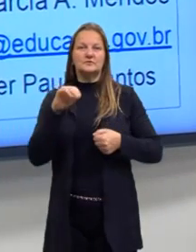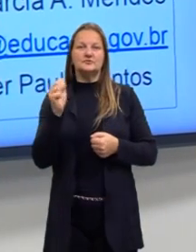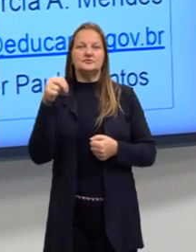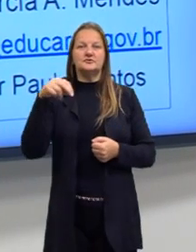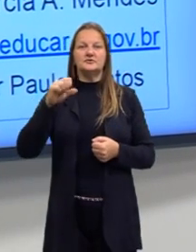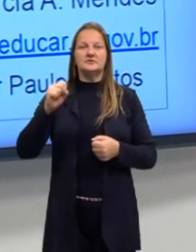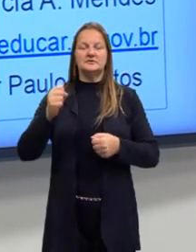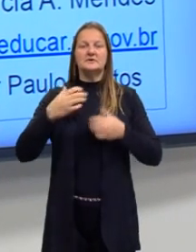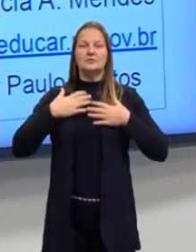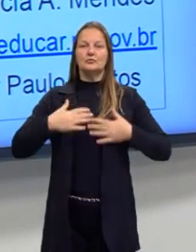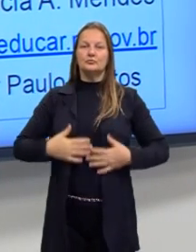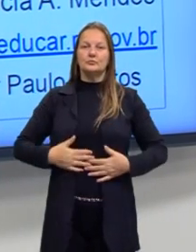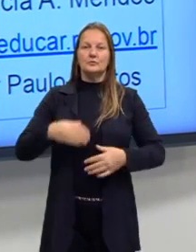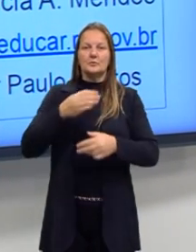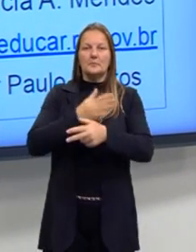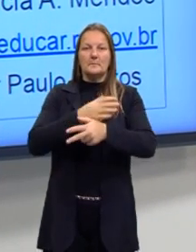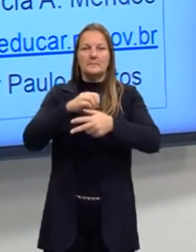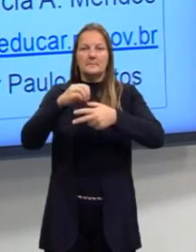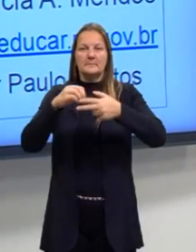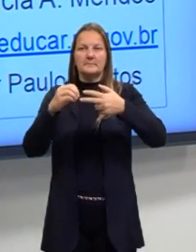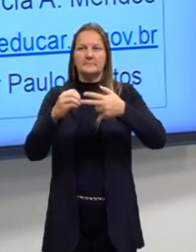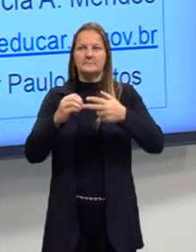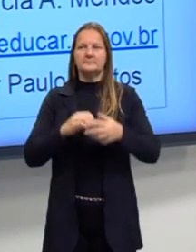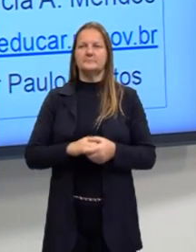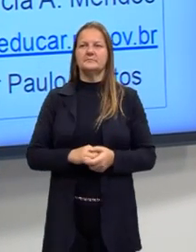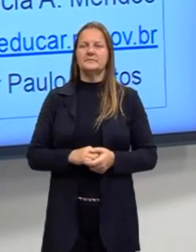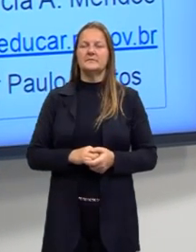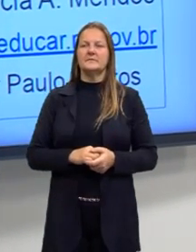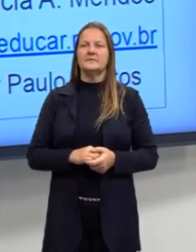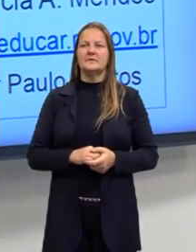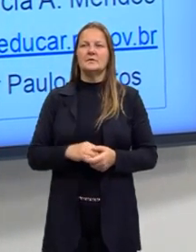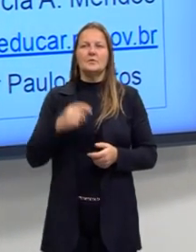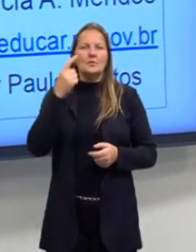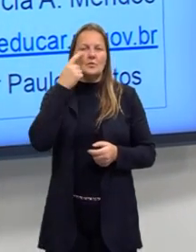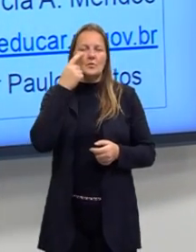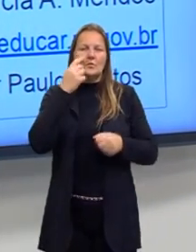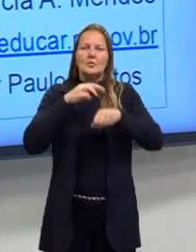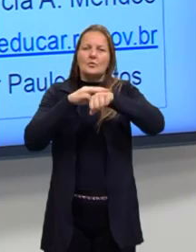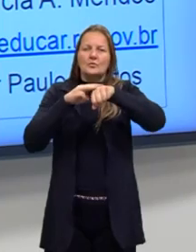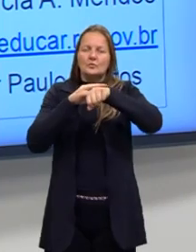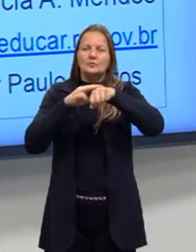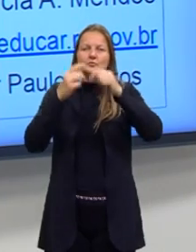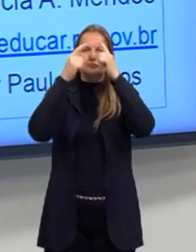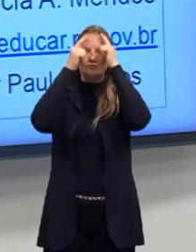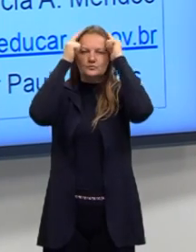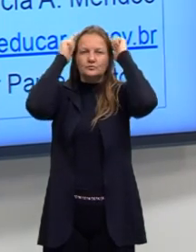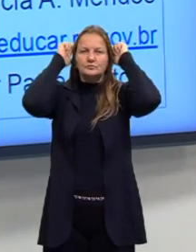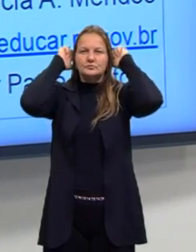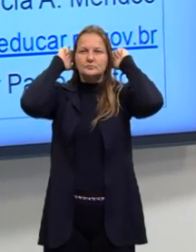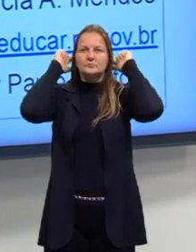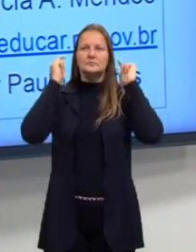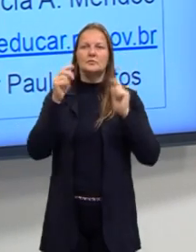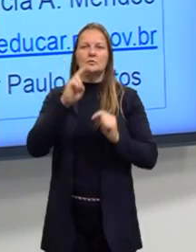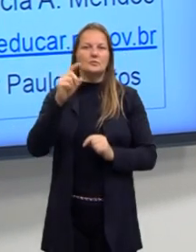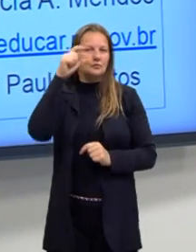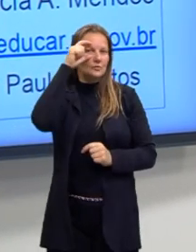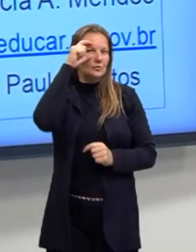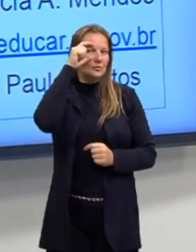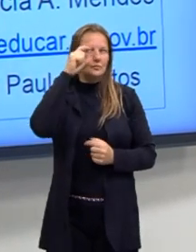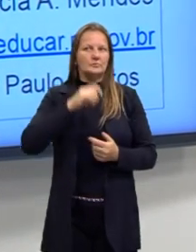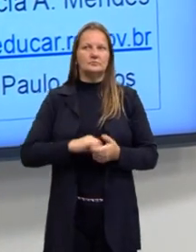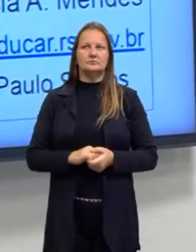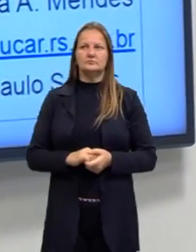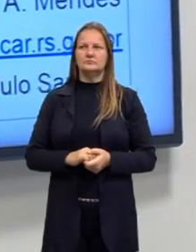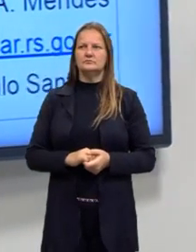camiseta do projeto tudo para Enem tem olhos castanhos cabelos castanhos curtos e uso óculos